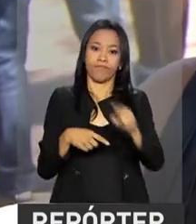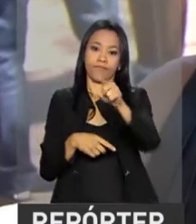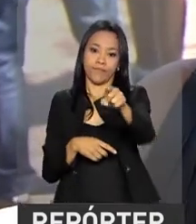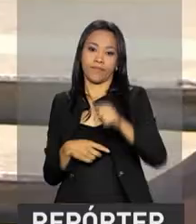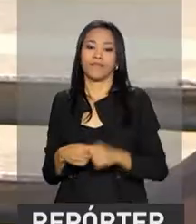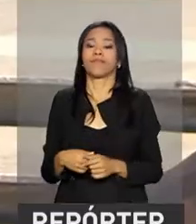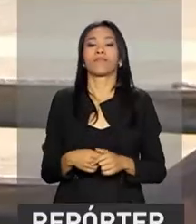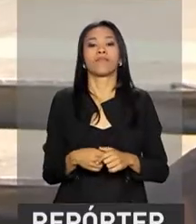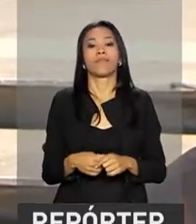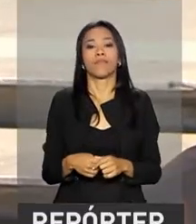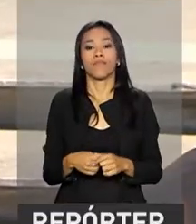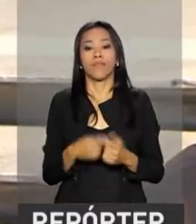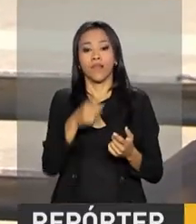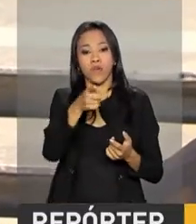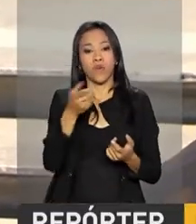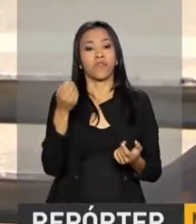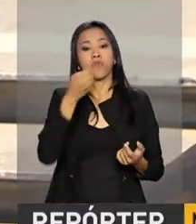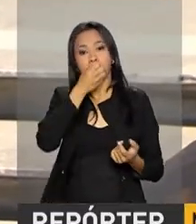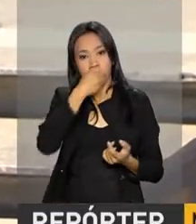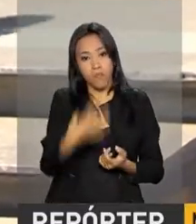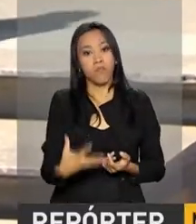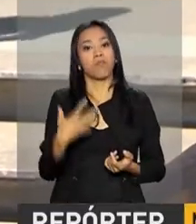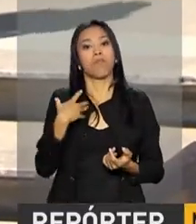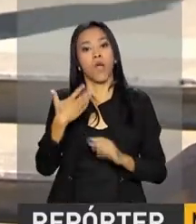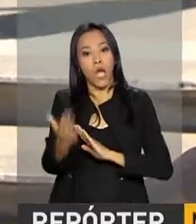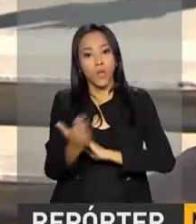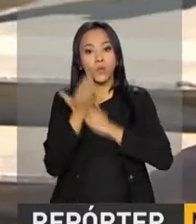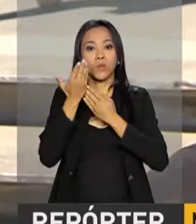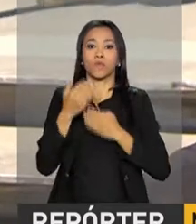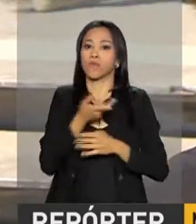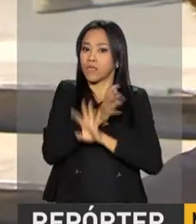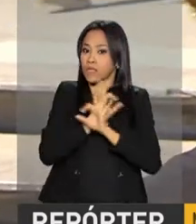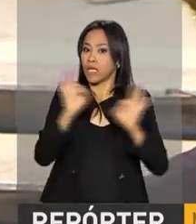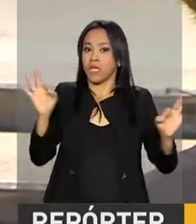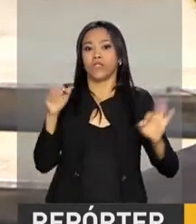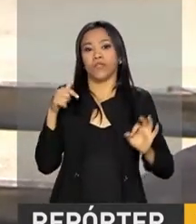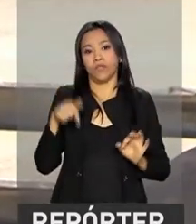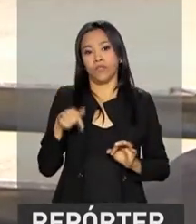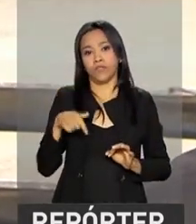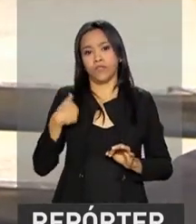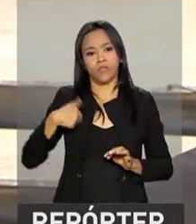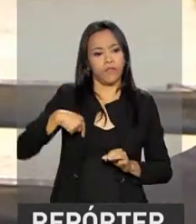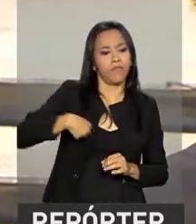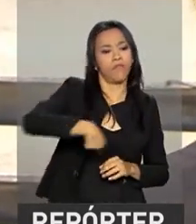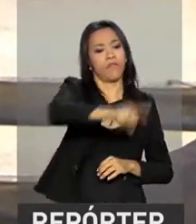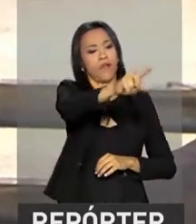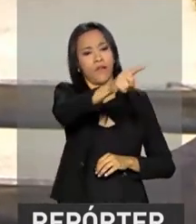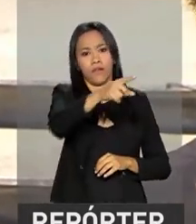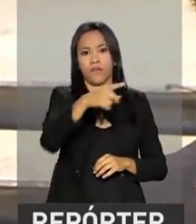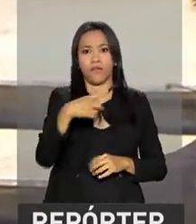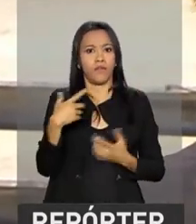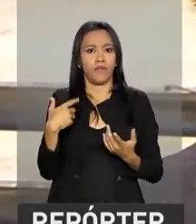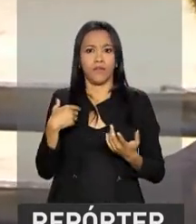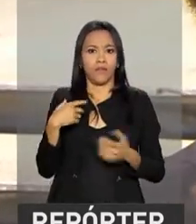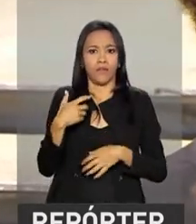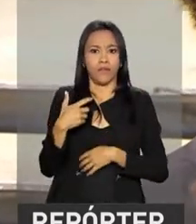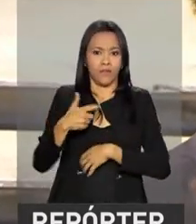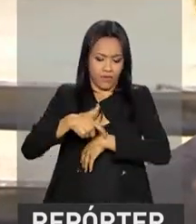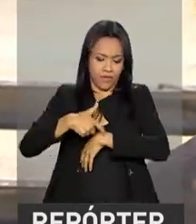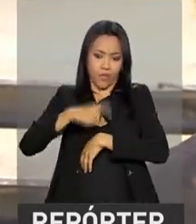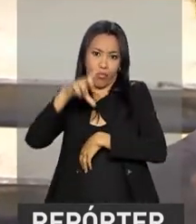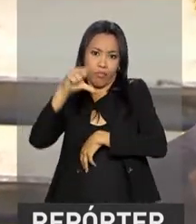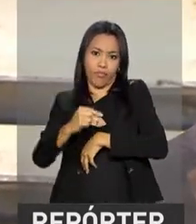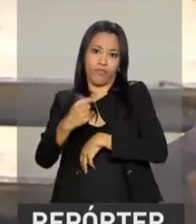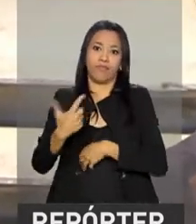aí horas. Facilitou muito mesmo. Isso foi excelente. Você vai para a cidade, vai para a Tijuca, o tempo muito